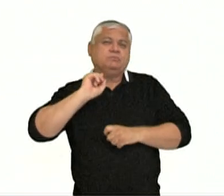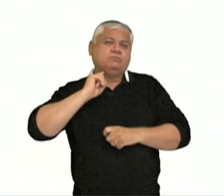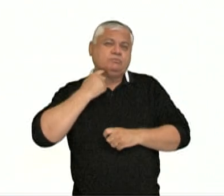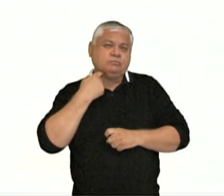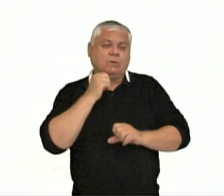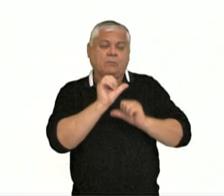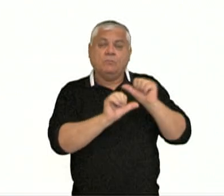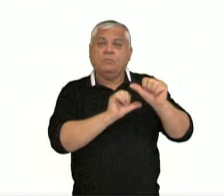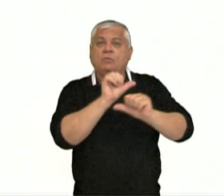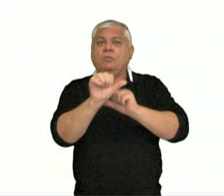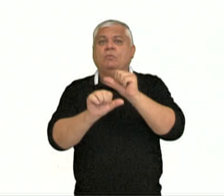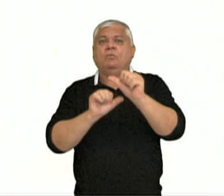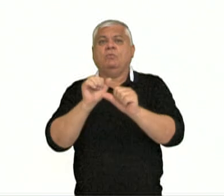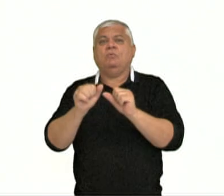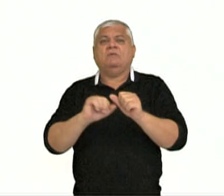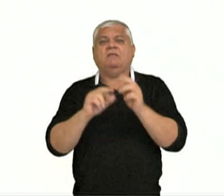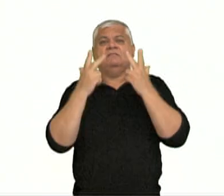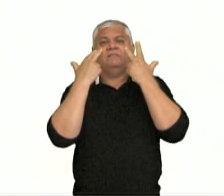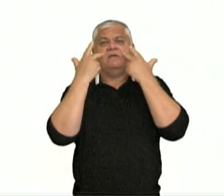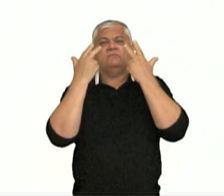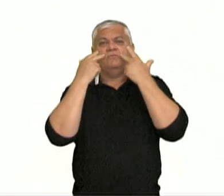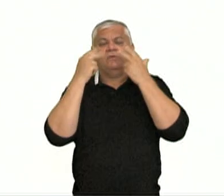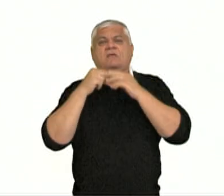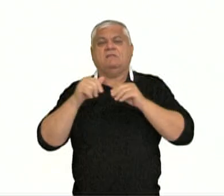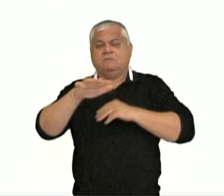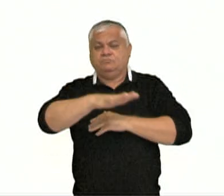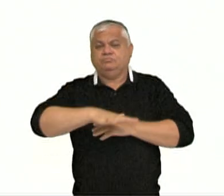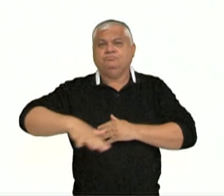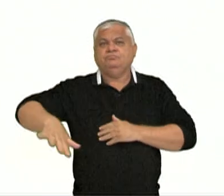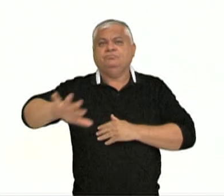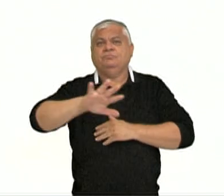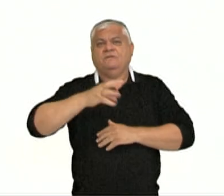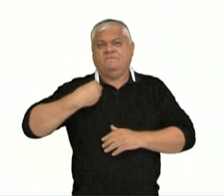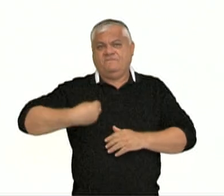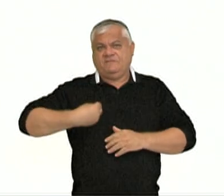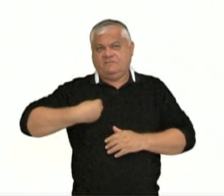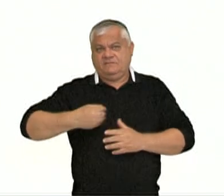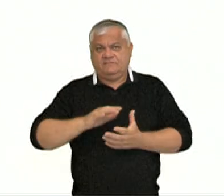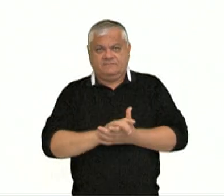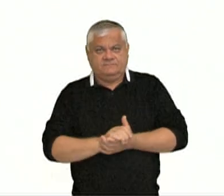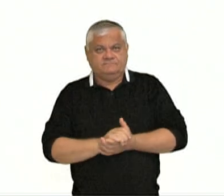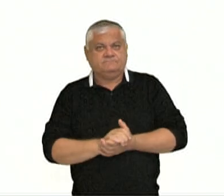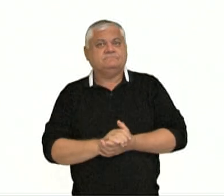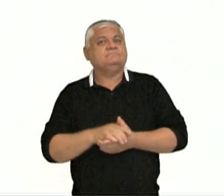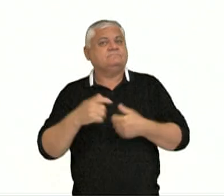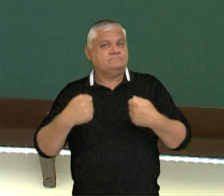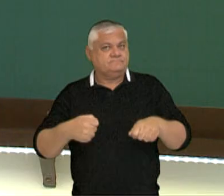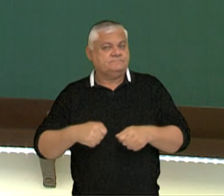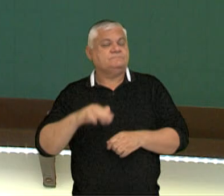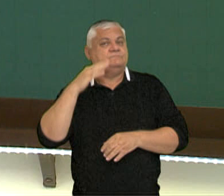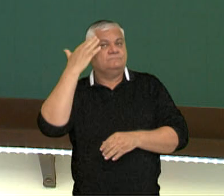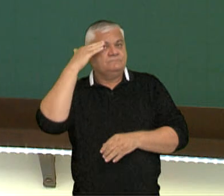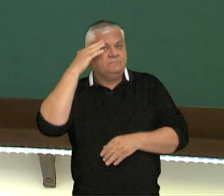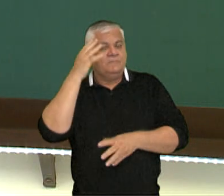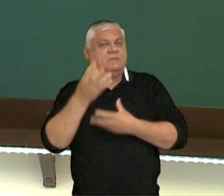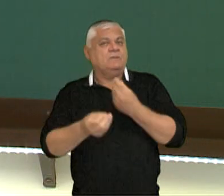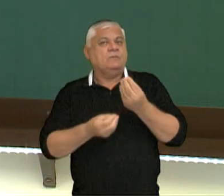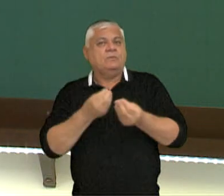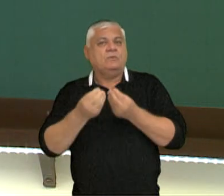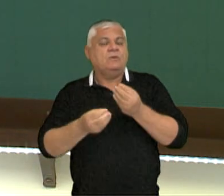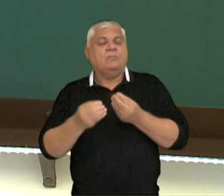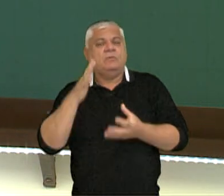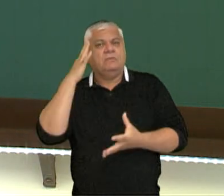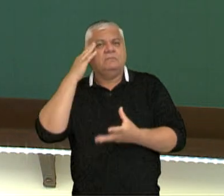mudança no equilíbrio natural daquele ecossistema, daquele local. Então é isso que nós temos que entender. E como nós podemos fazer